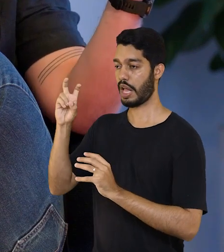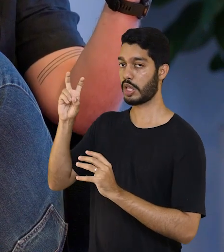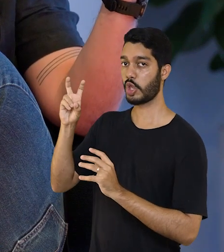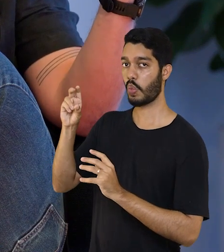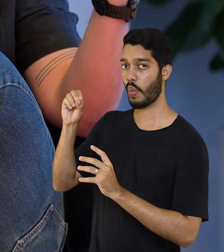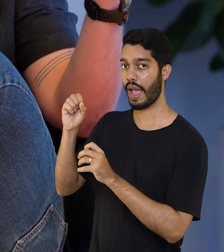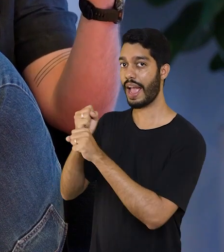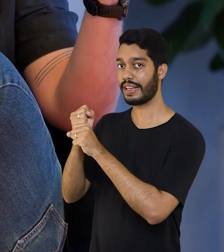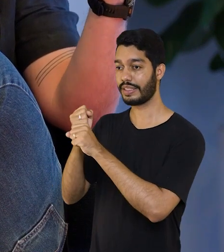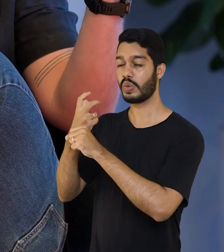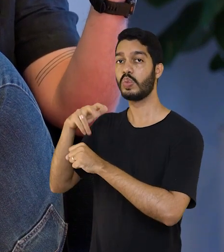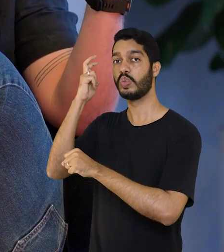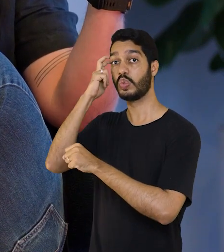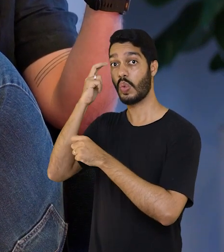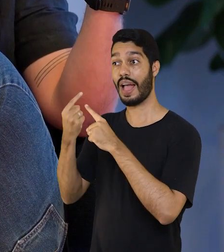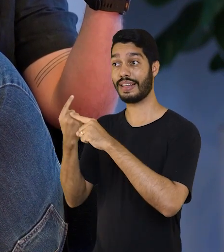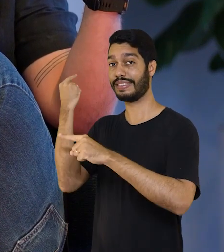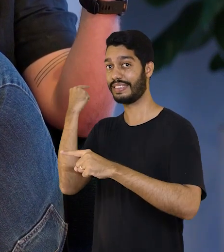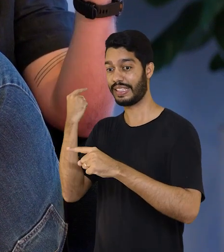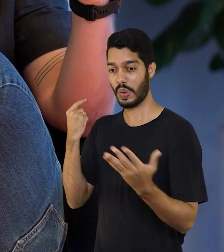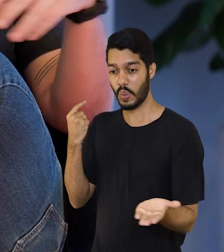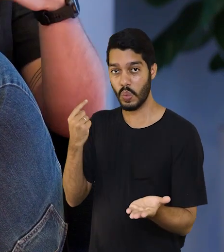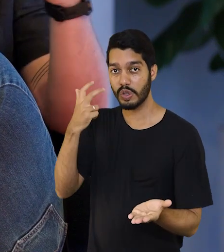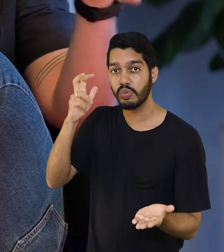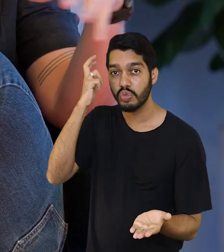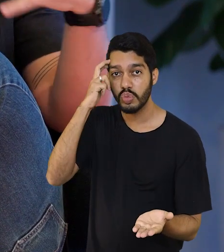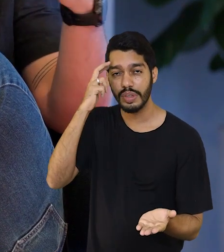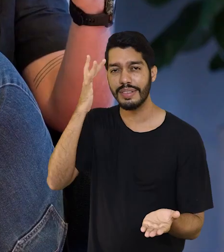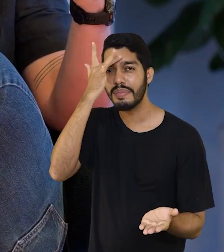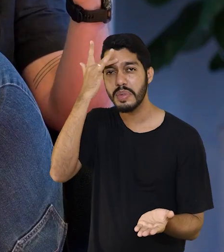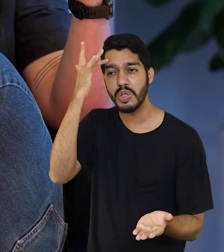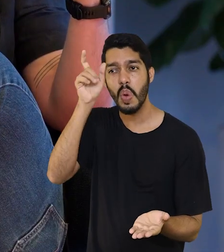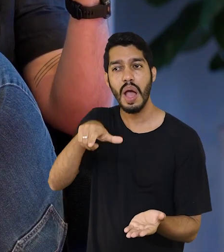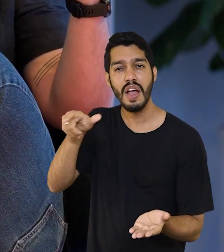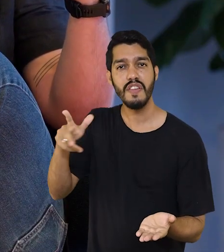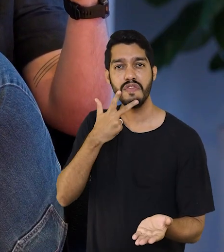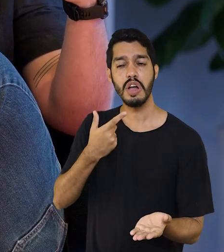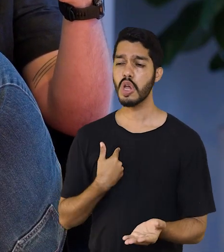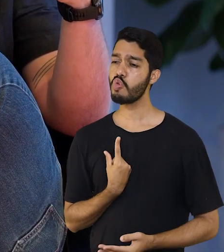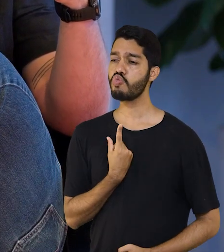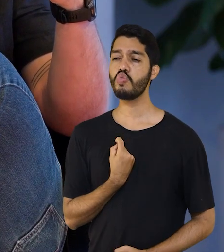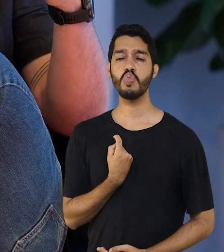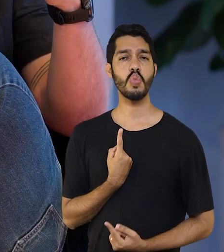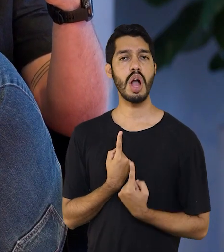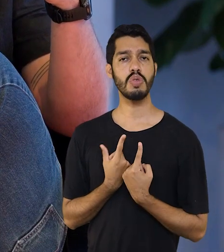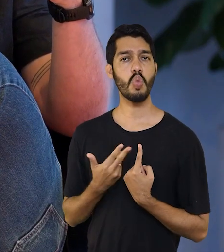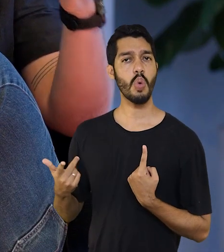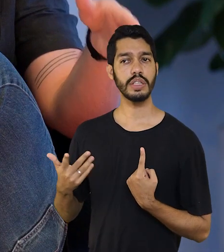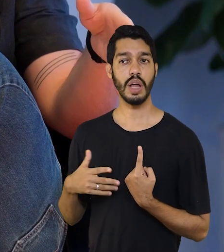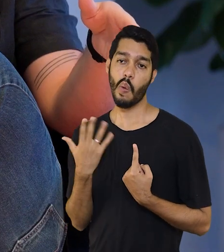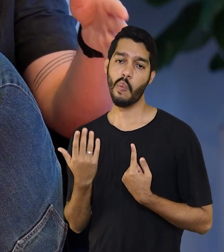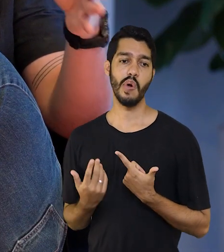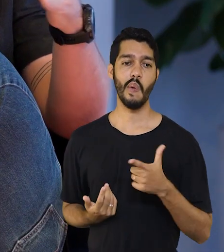do que acontecia, por exemplo, há 30, 50 anos atrás, na cultura do mundo de hoje, as pessoas não se definem mais